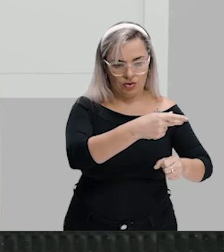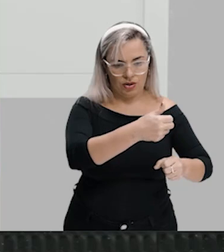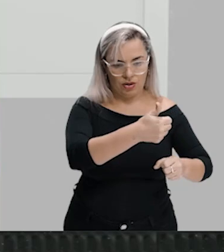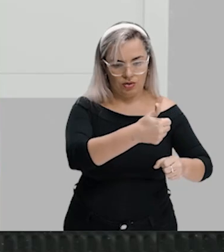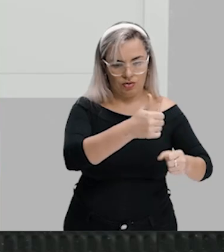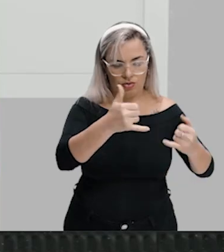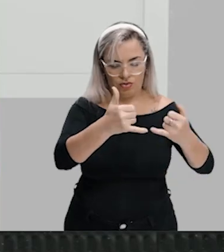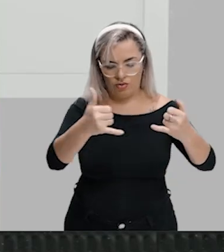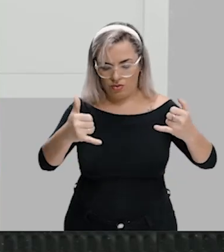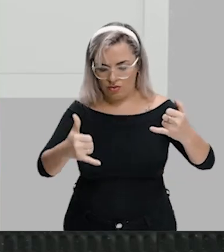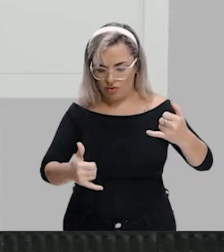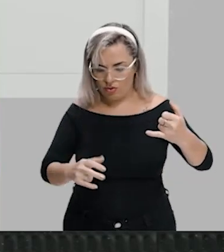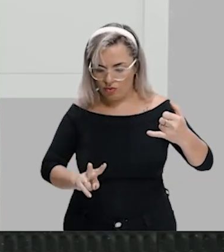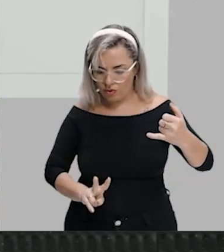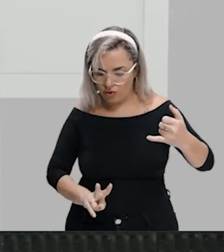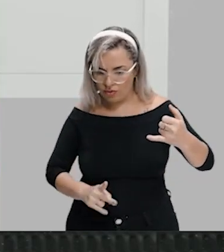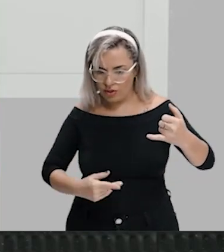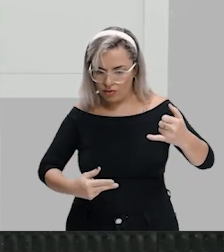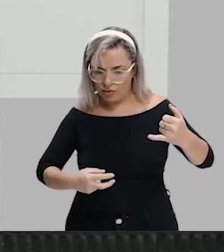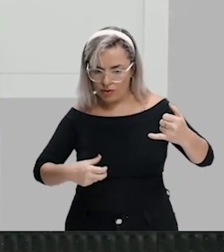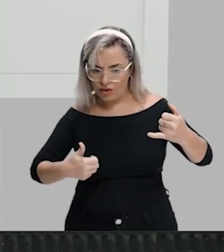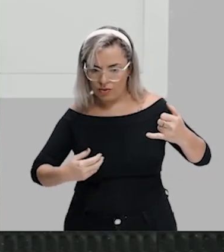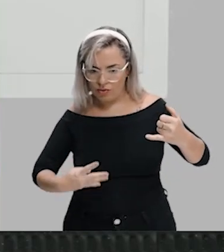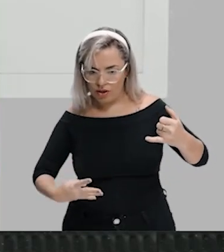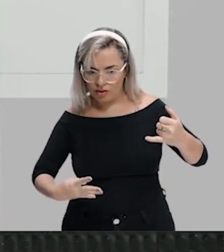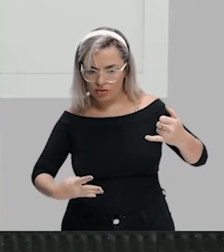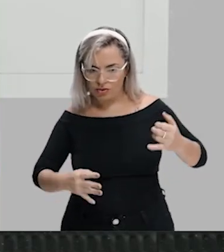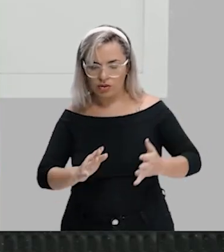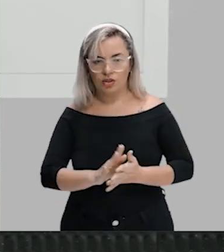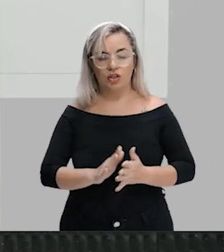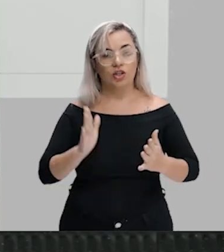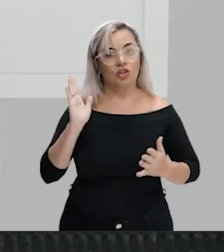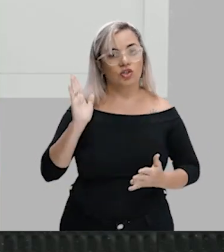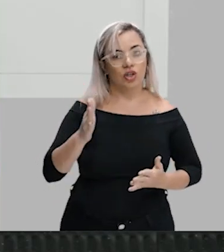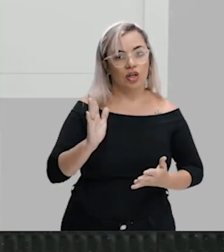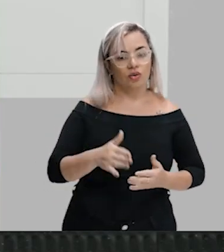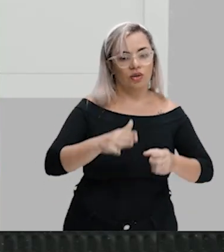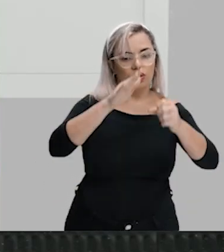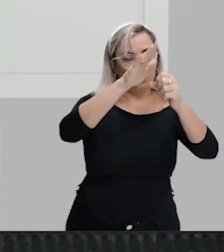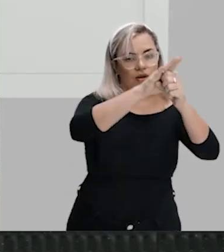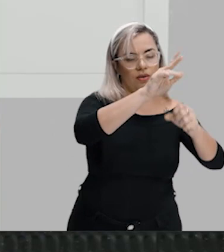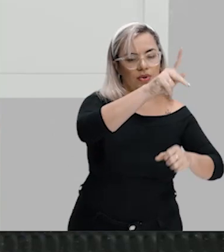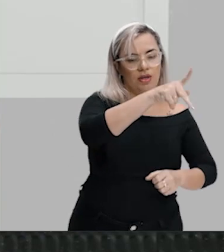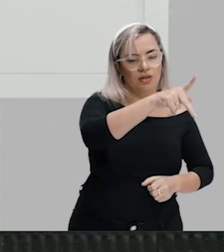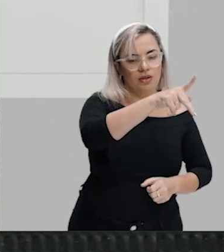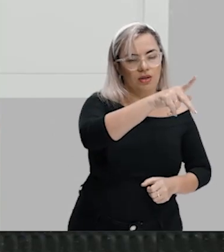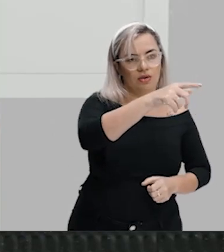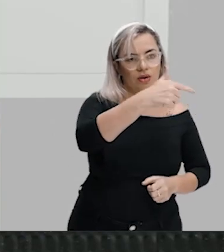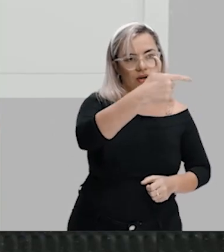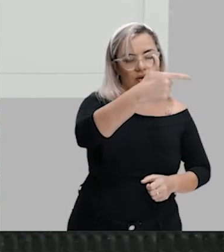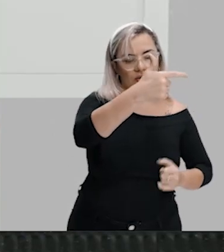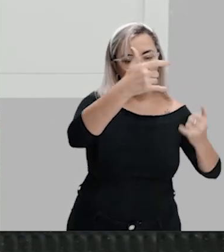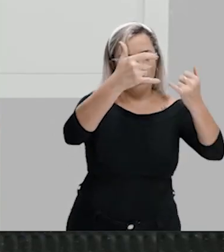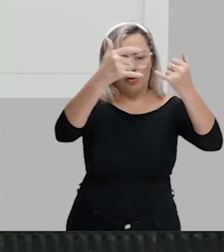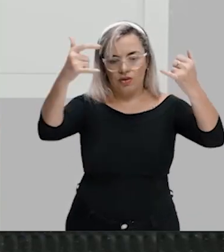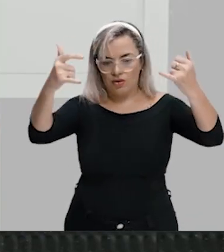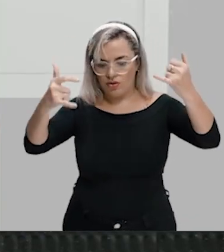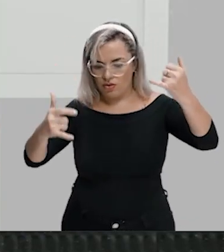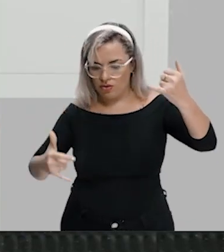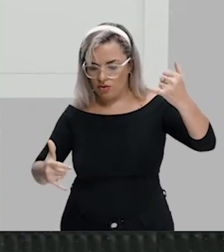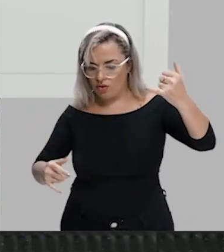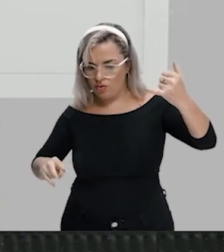ela é igual a 2, o volume é 8. Certo? E ocorre